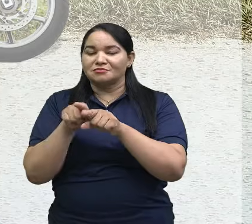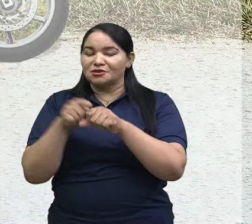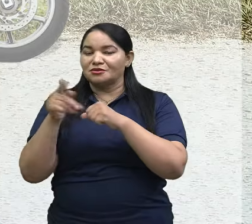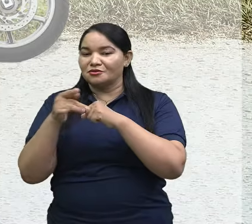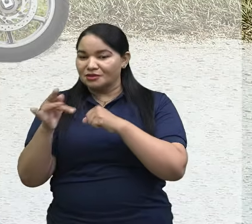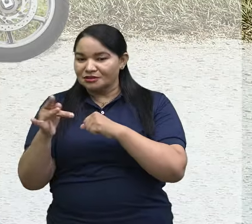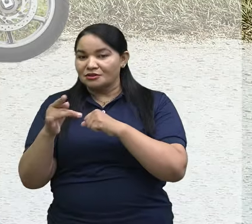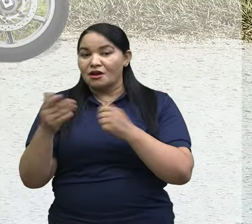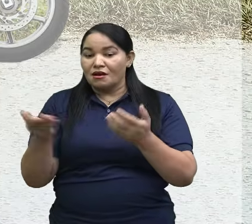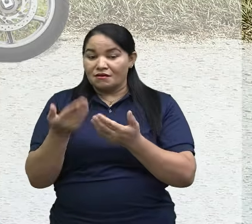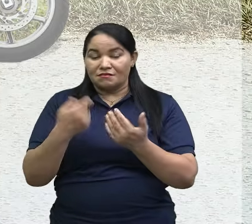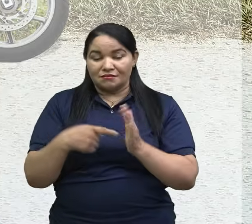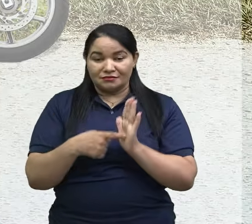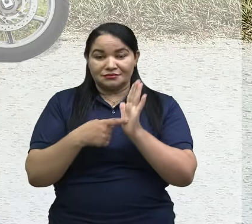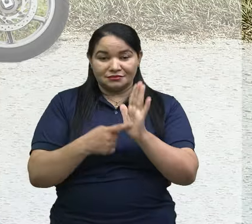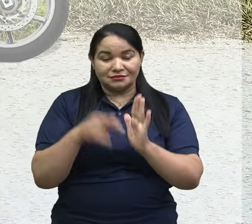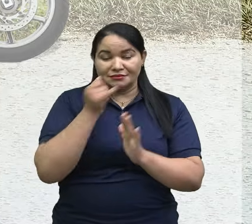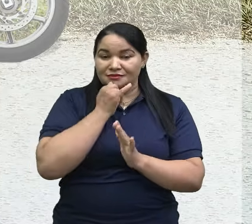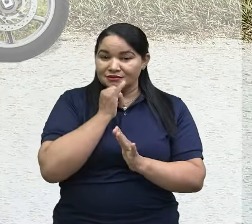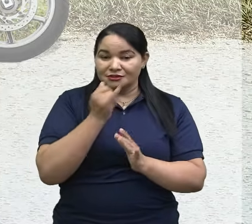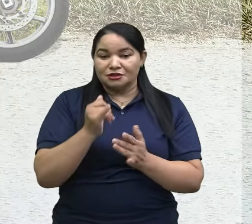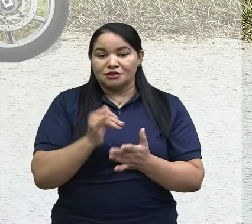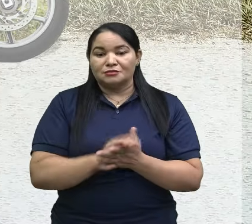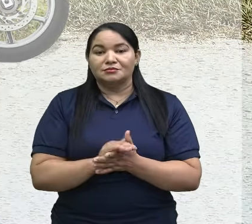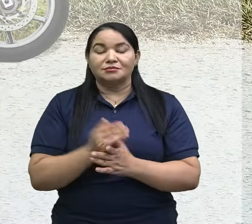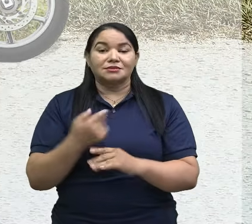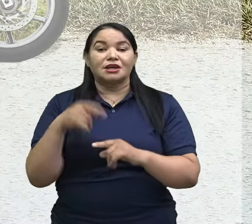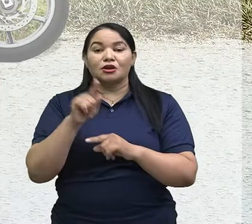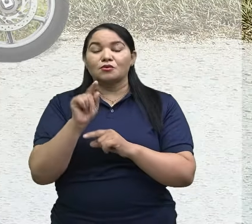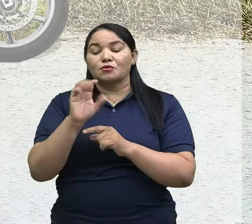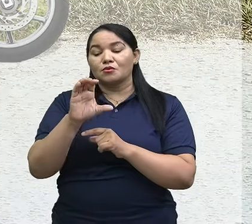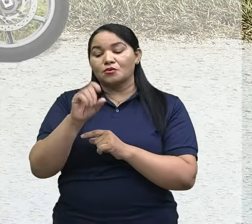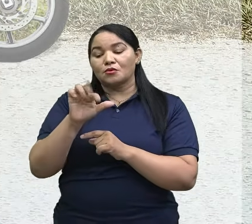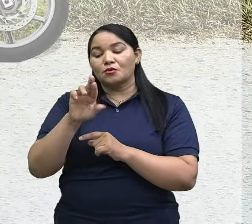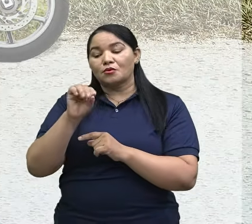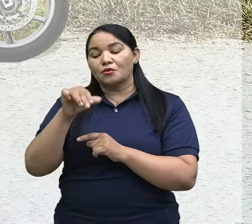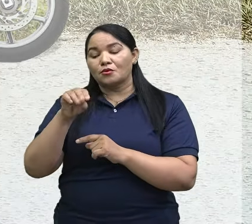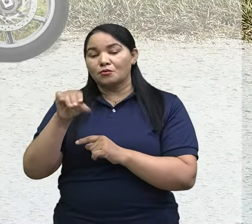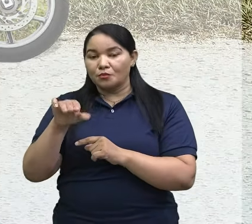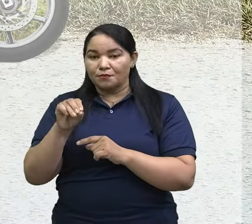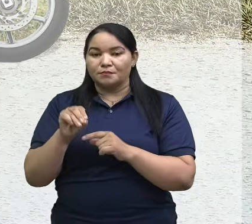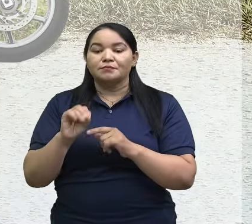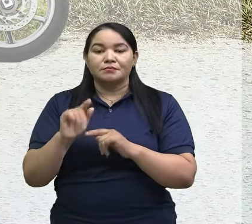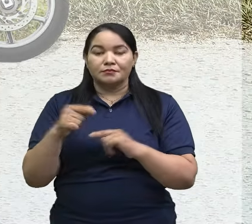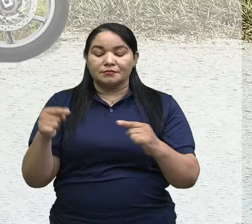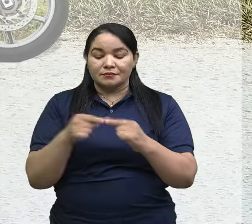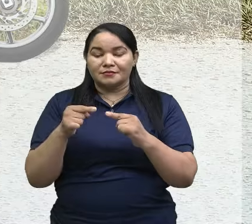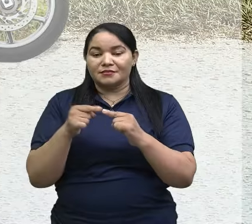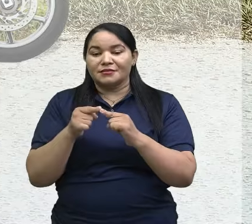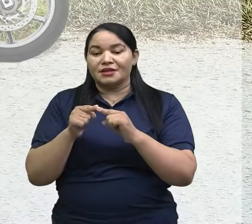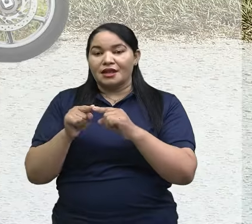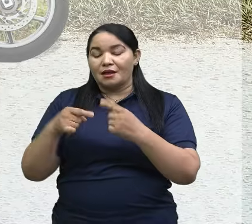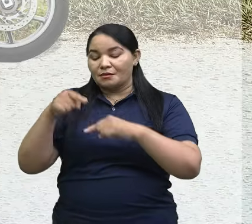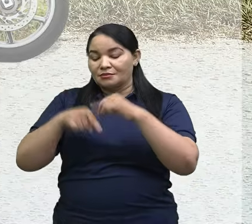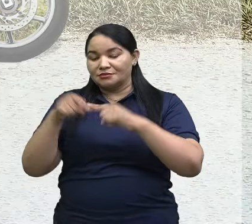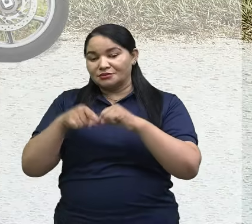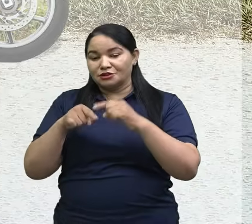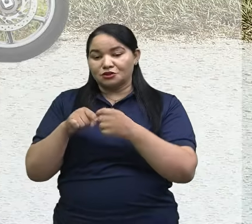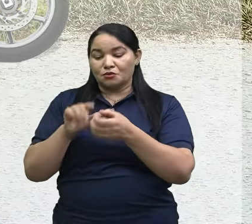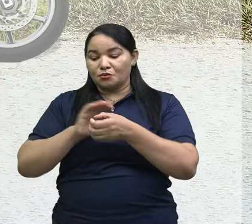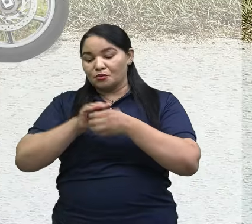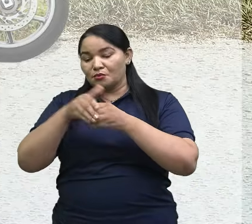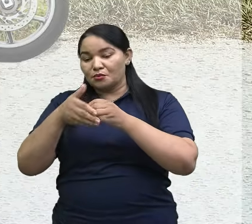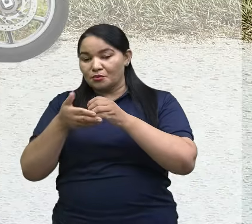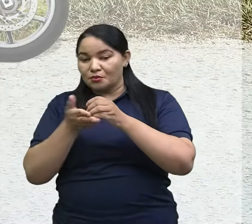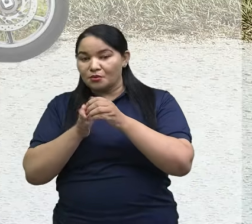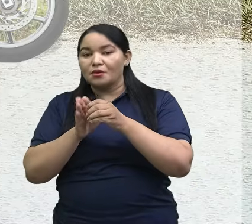trazer como exemplo para vocês a cromagem ou cromação, né? Então, as peças cromadas também passaram por